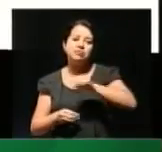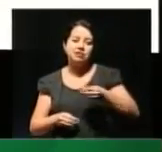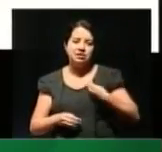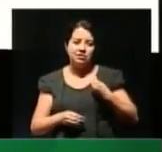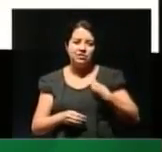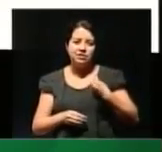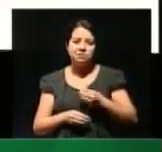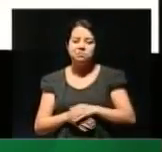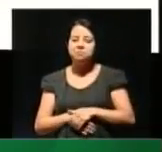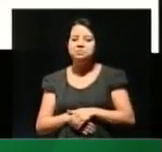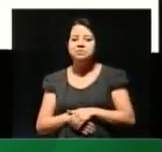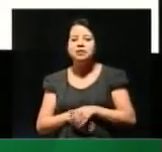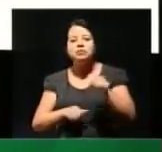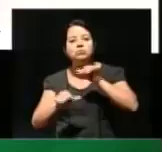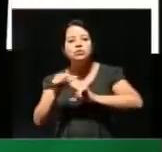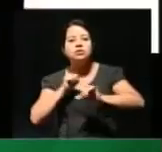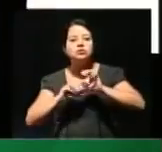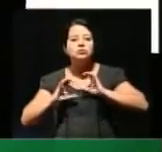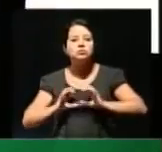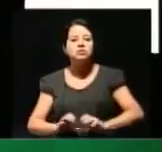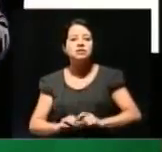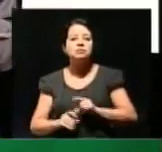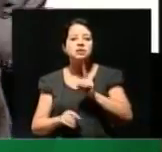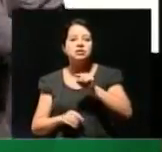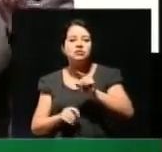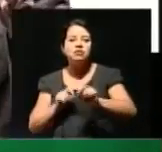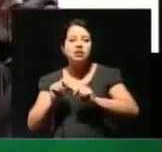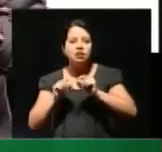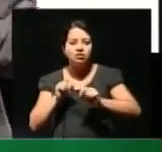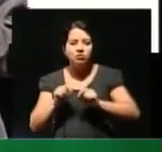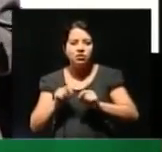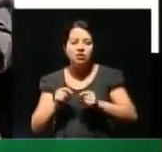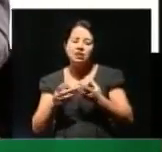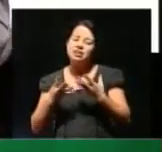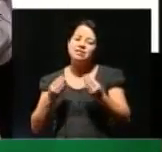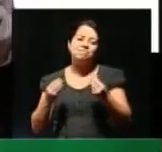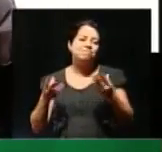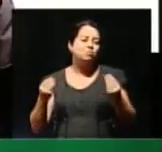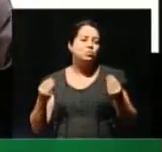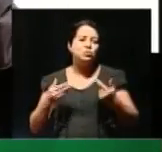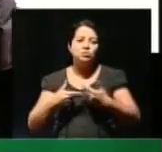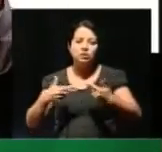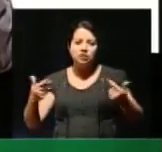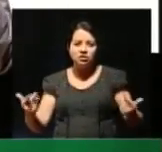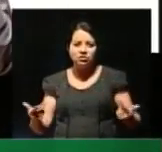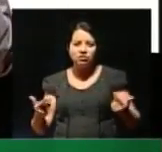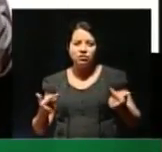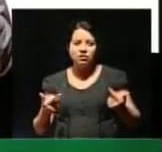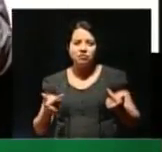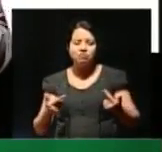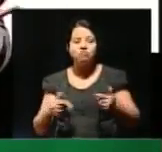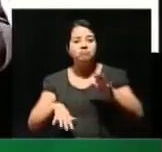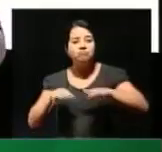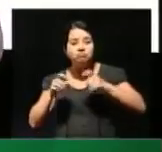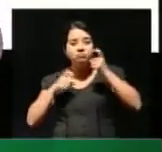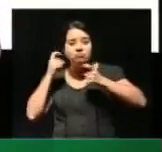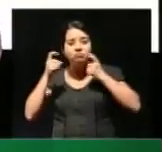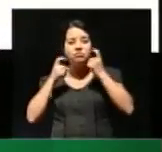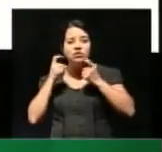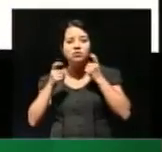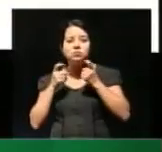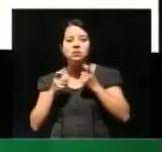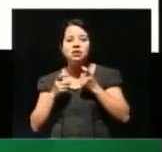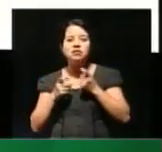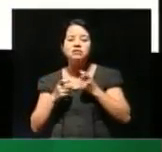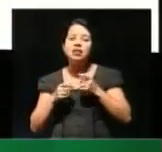Então, mudança de comportamento, e a gente tem muitas coisas que a gente, às vezes, até tem alguma preocupação de falar, e no Brasil a gente